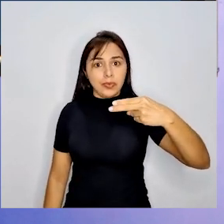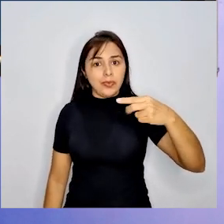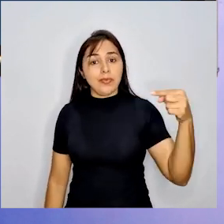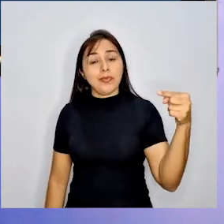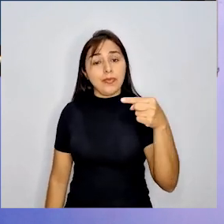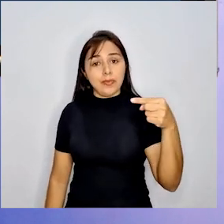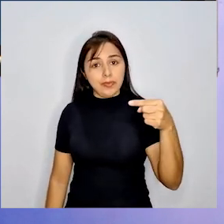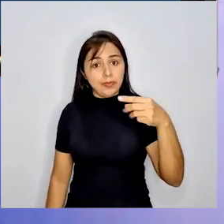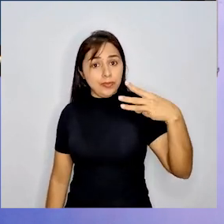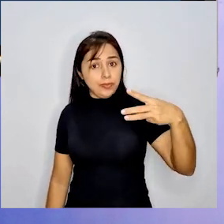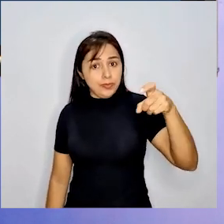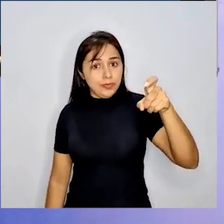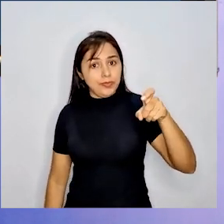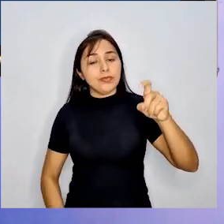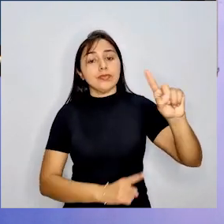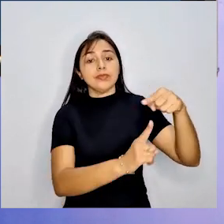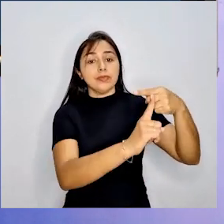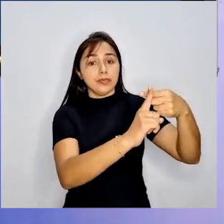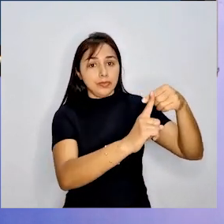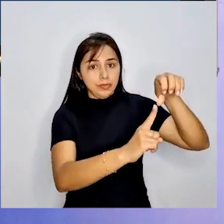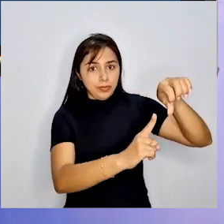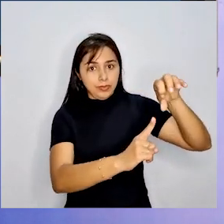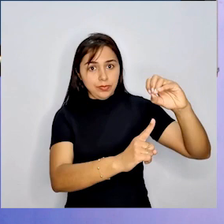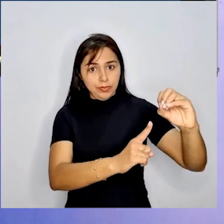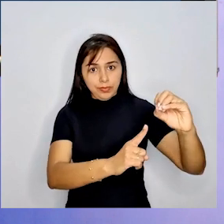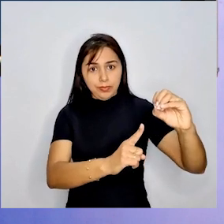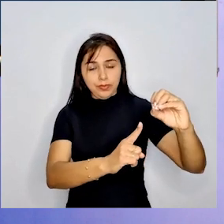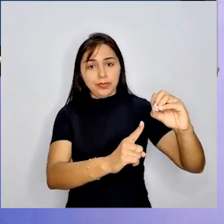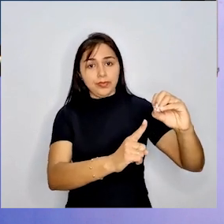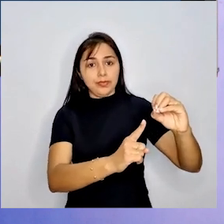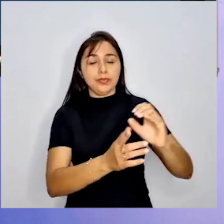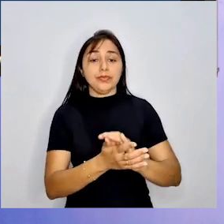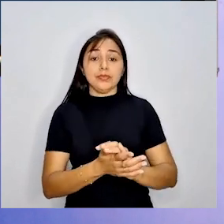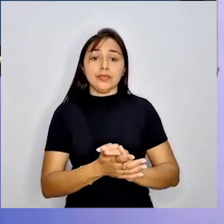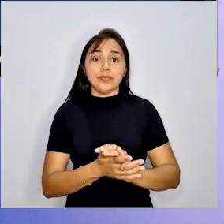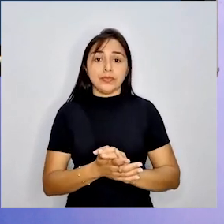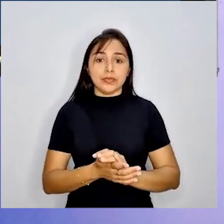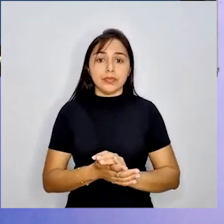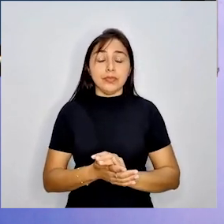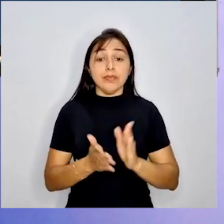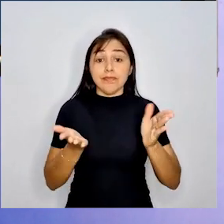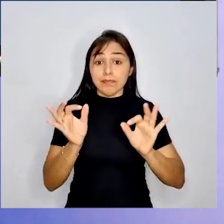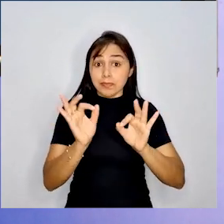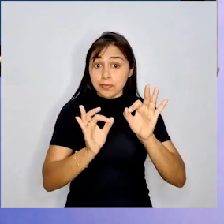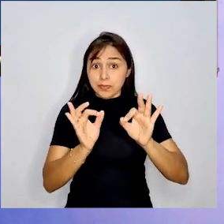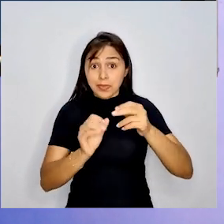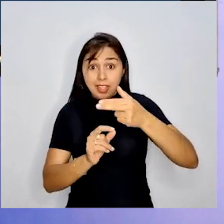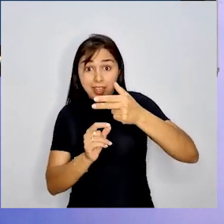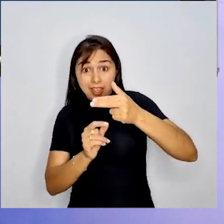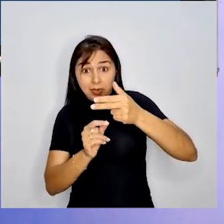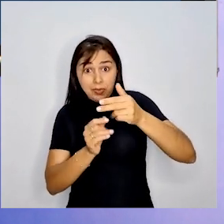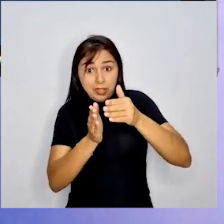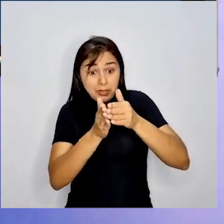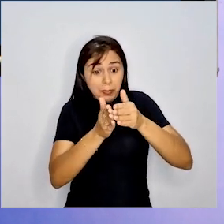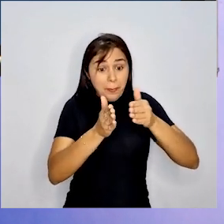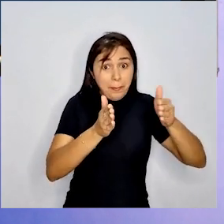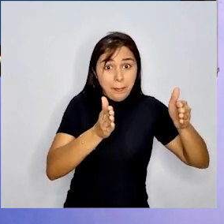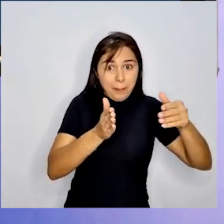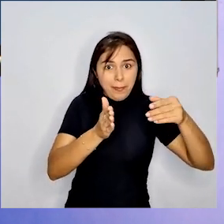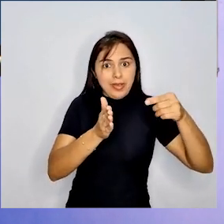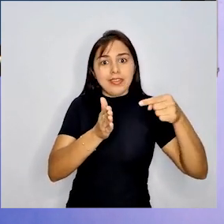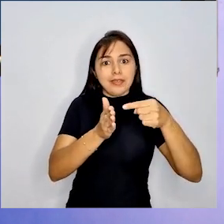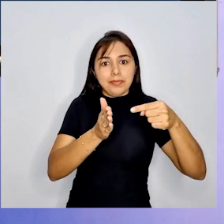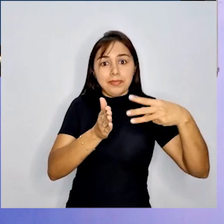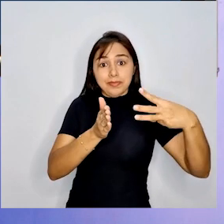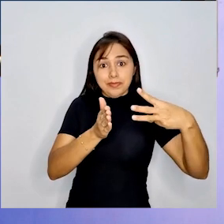menos 3x mais 90. E aí, passa esse 3x para o primeiro membro, vai ficar